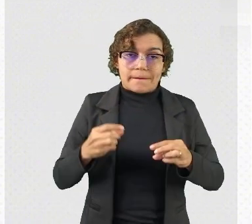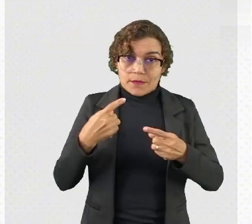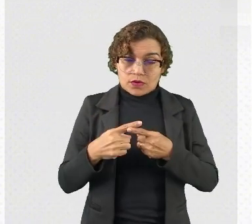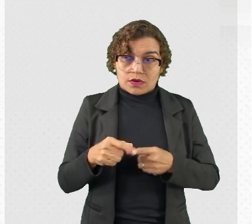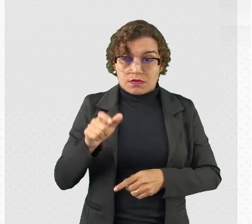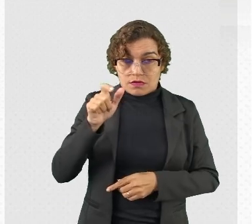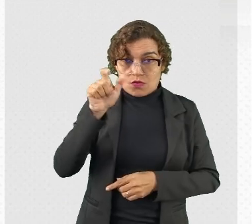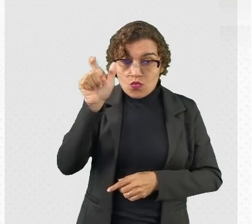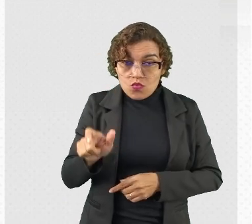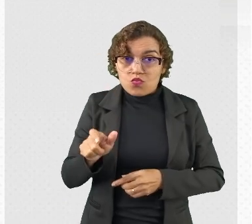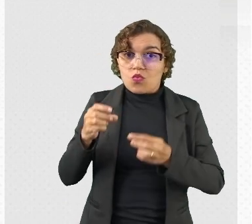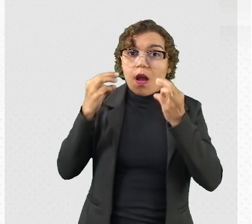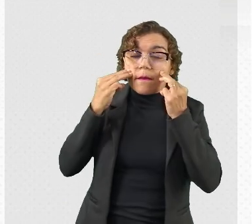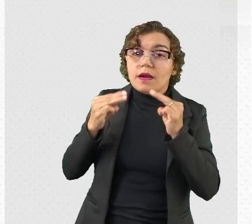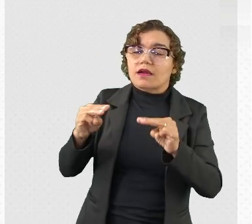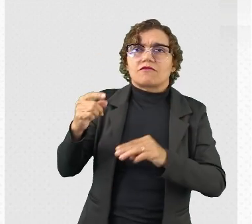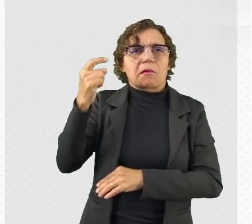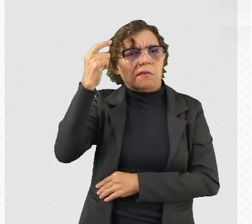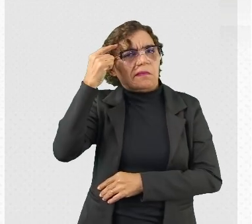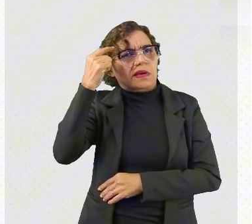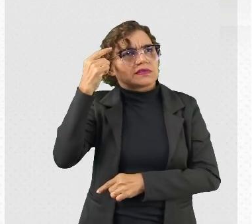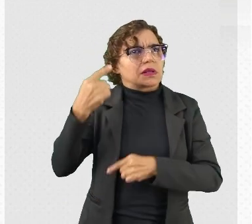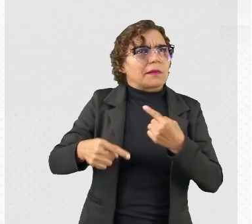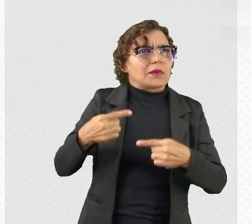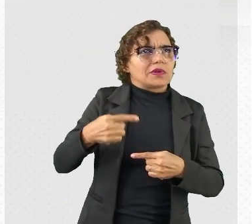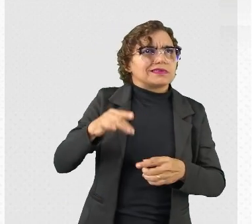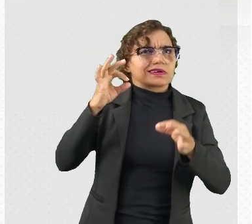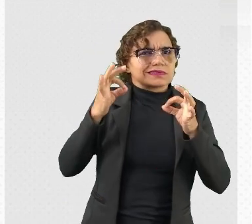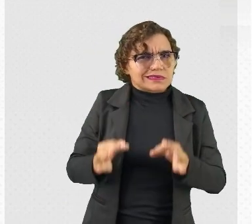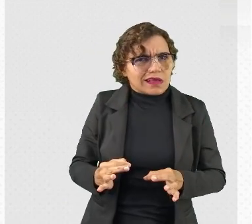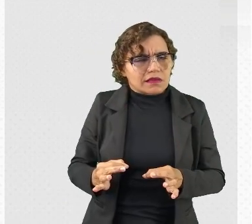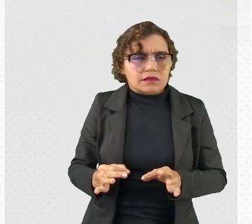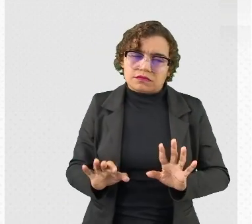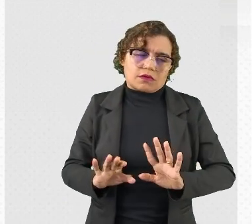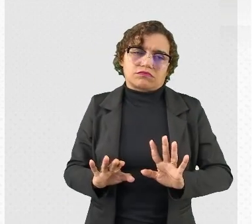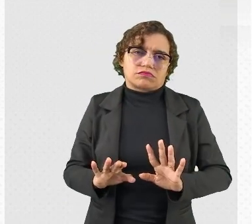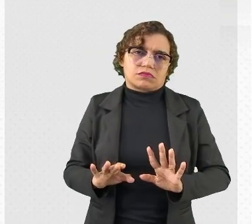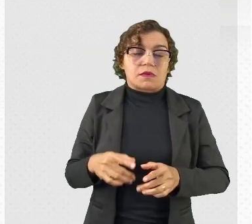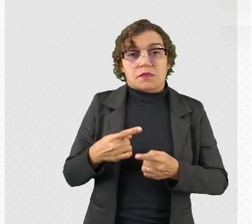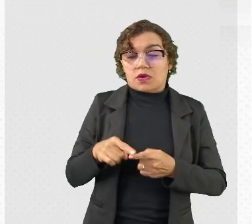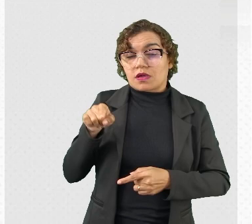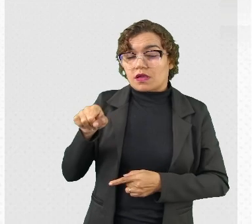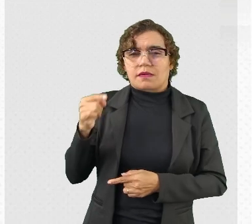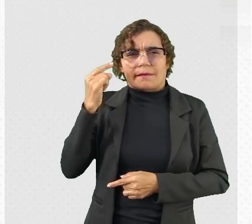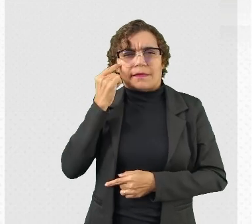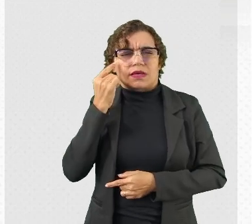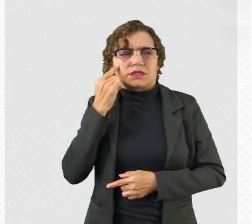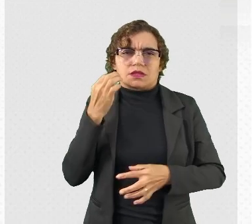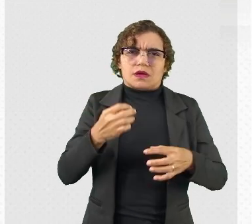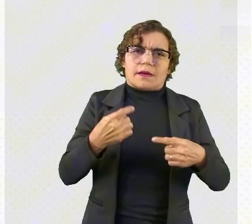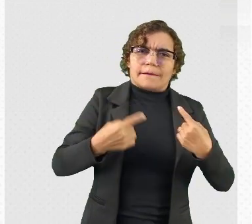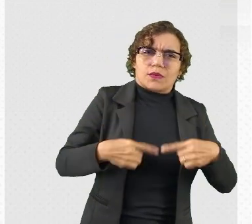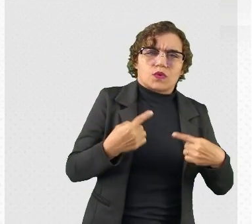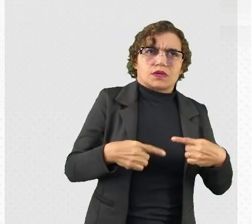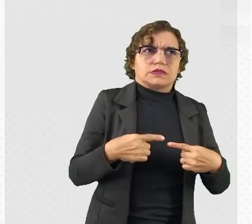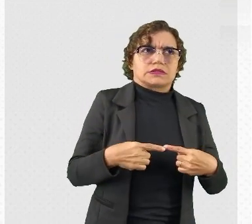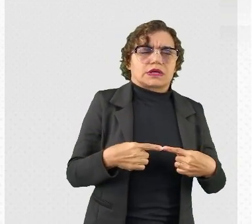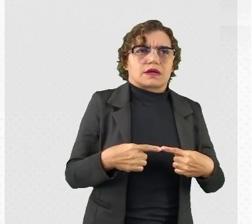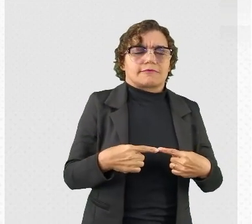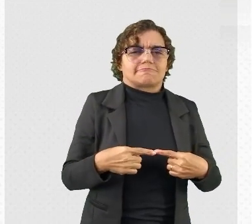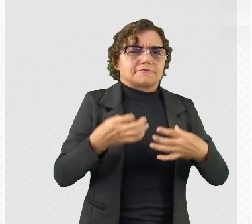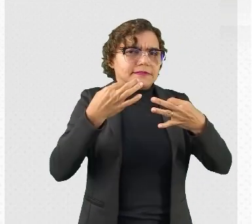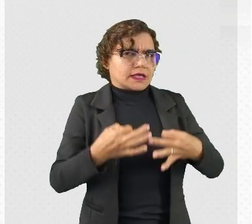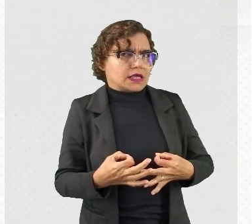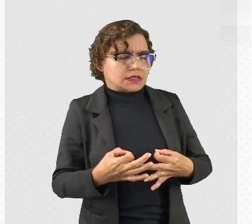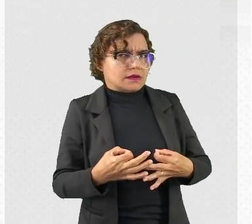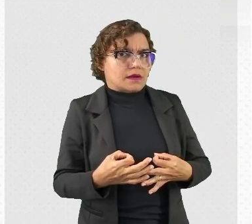Maquiavel, ele não está pensando aqui a política como ela deveria ser. Afinal de contas, ele não está pensando na política como ela deveria ser.